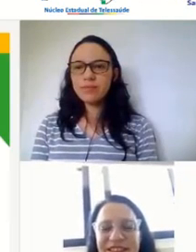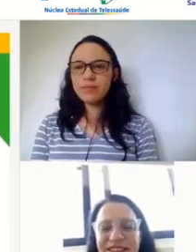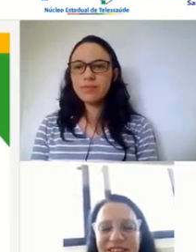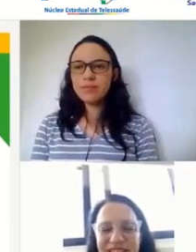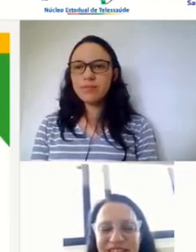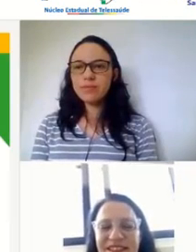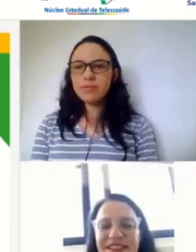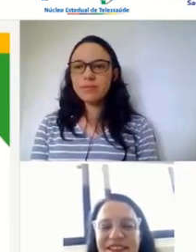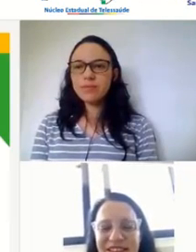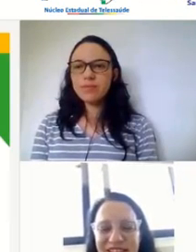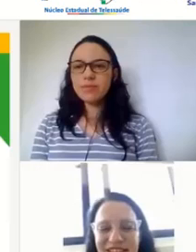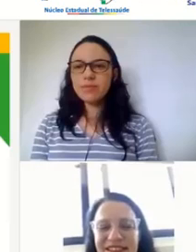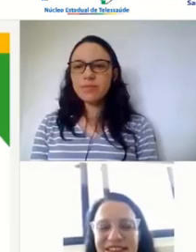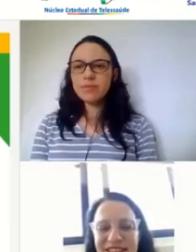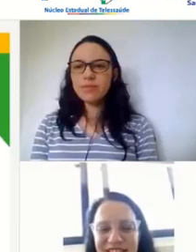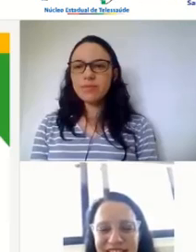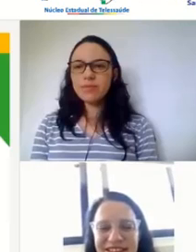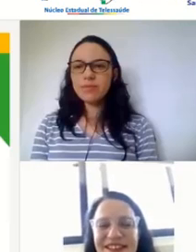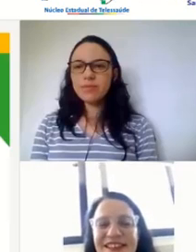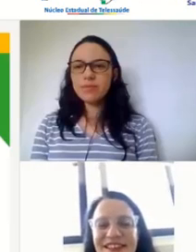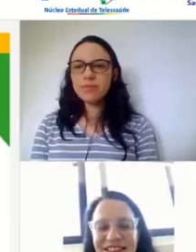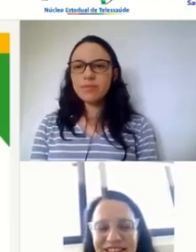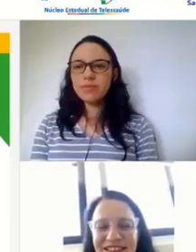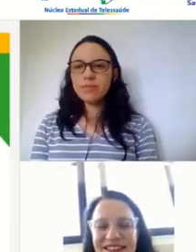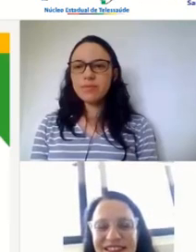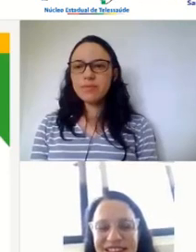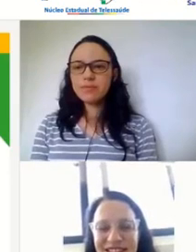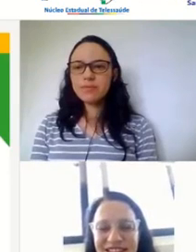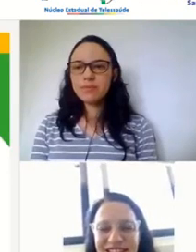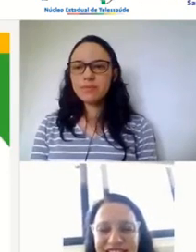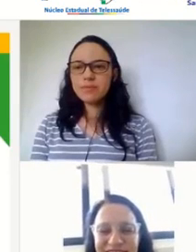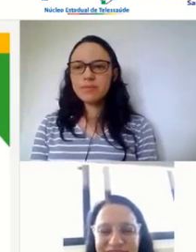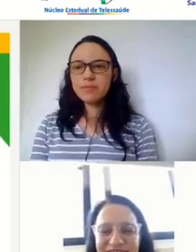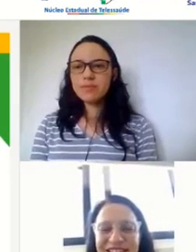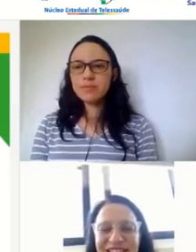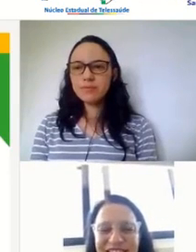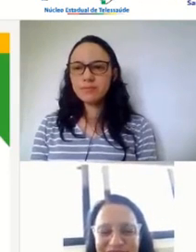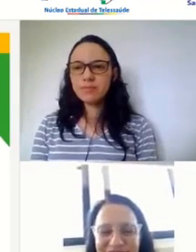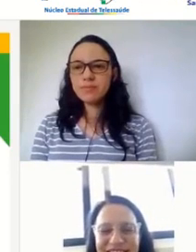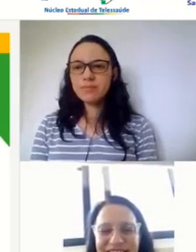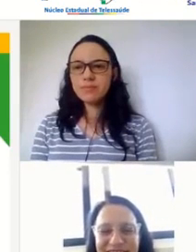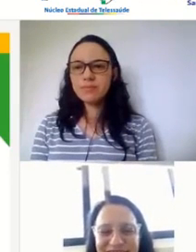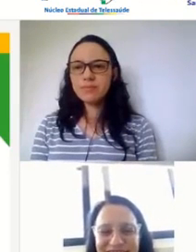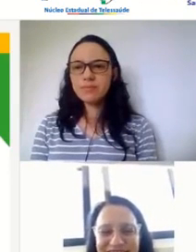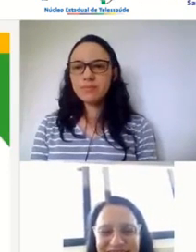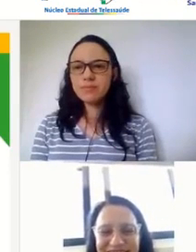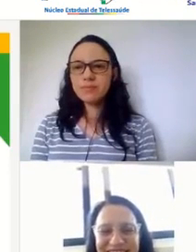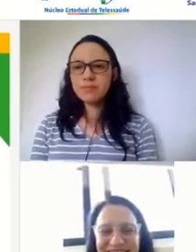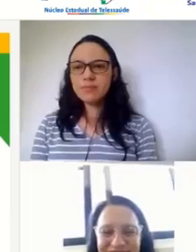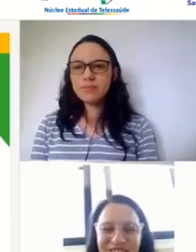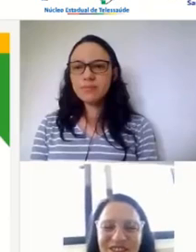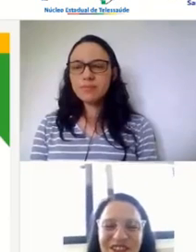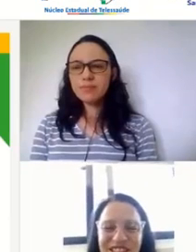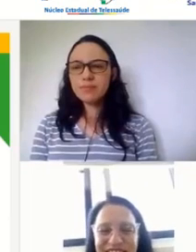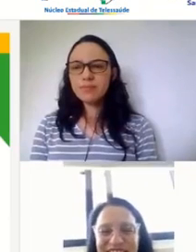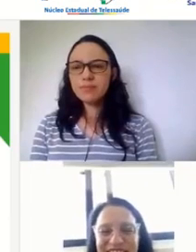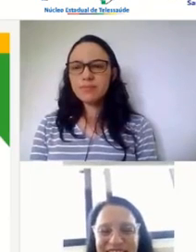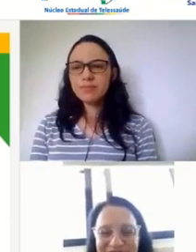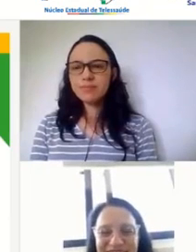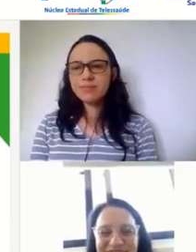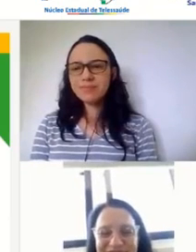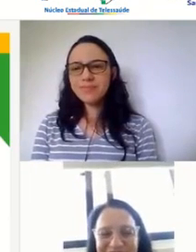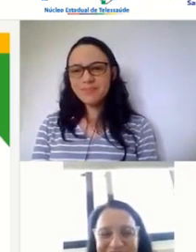bem familiarizados com esse ambientes eu nem preciso mais ajudá-los em casa ela já entrou já abri câmera